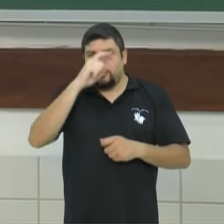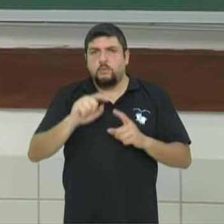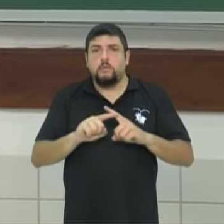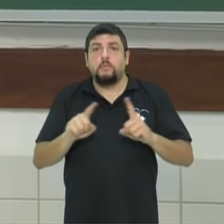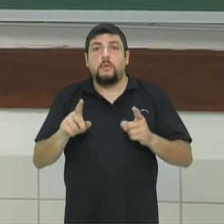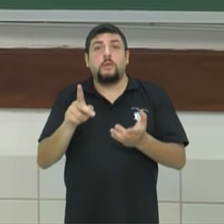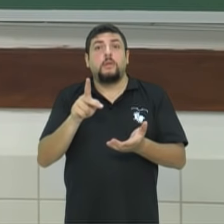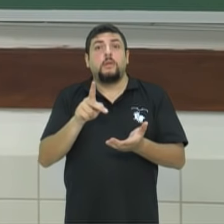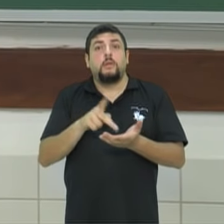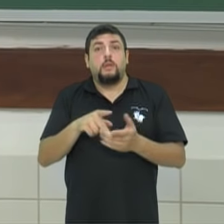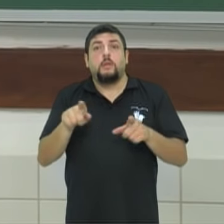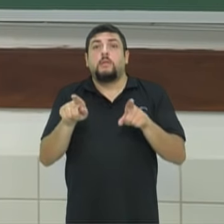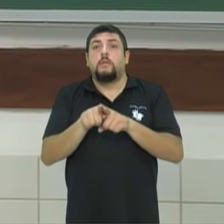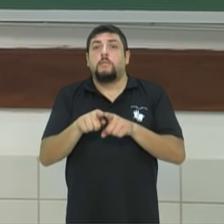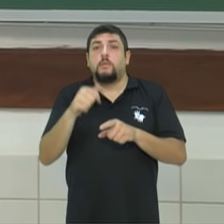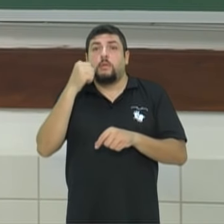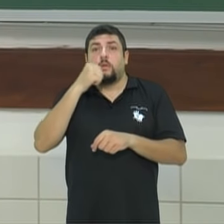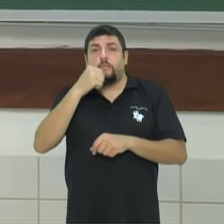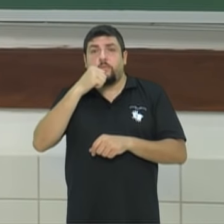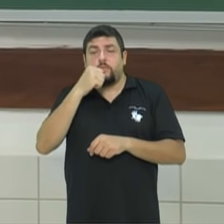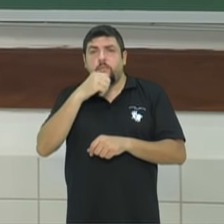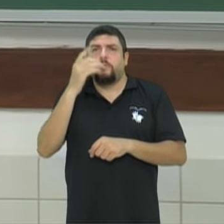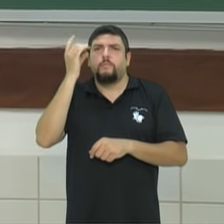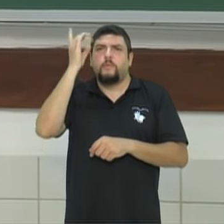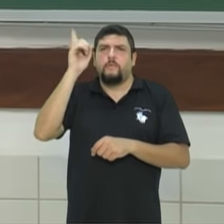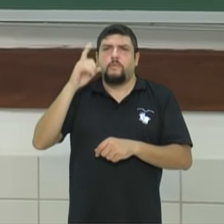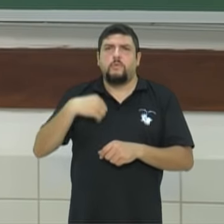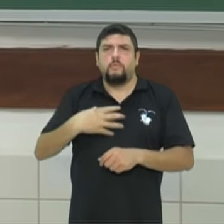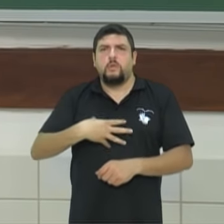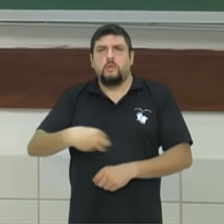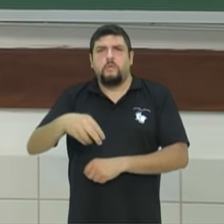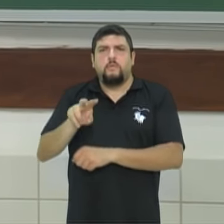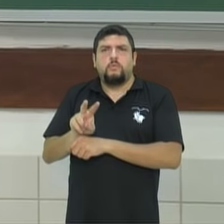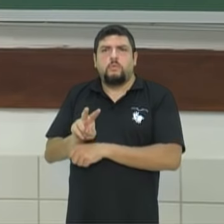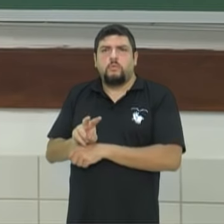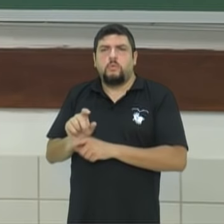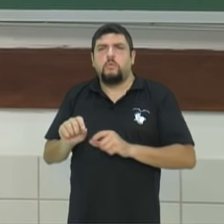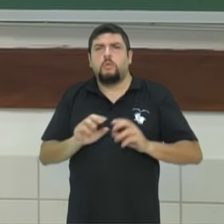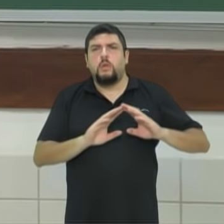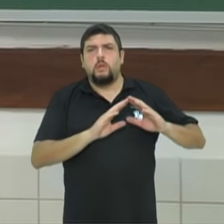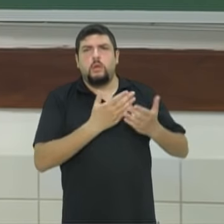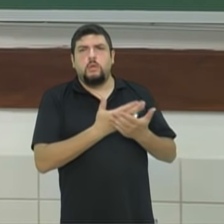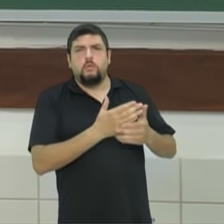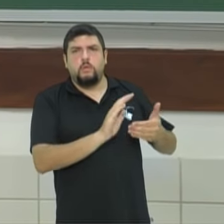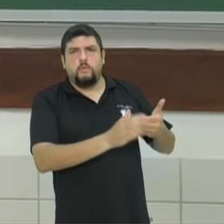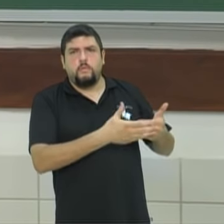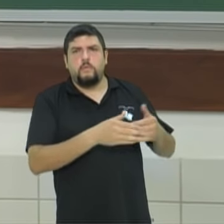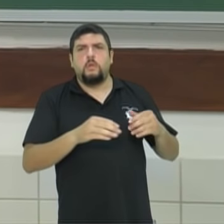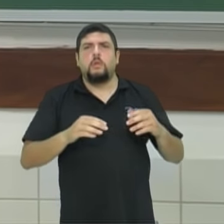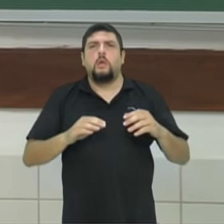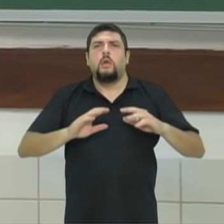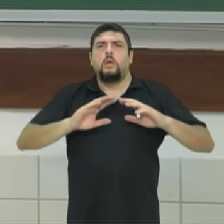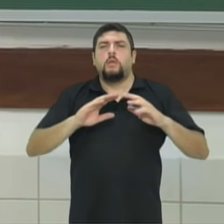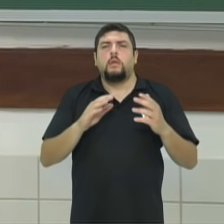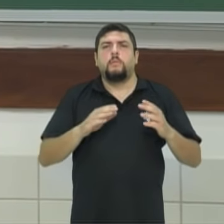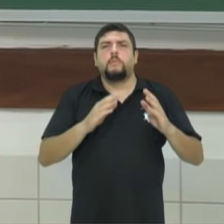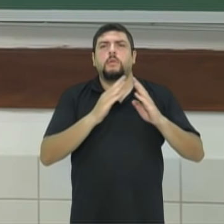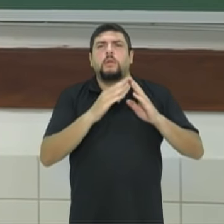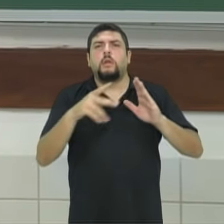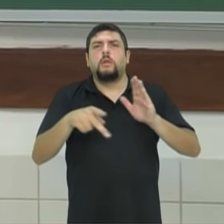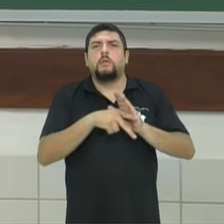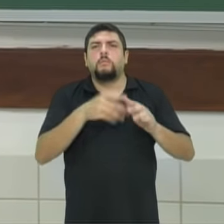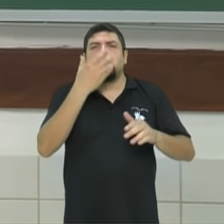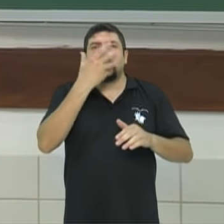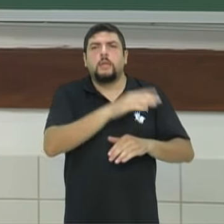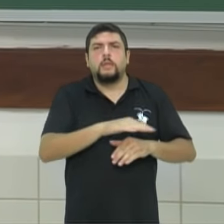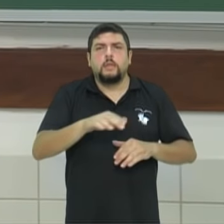as mulheres que têm aí que cuidar dos filhos, porque as creches estão fechadas, as escolas estão fechadas, então muitas tiveram que abrir mão,